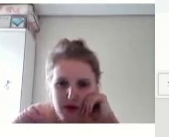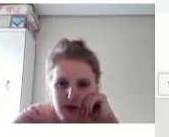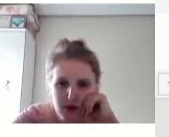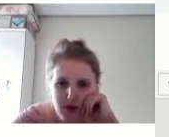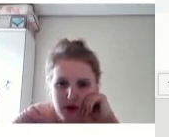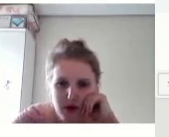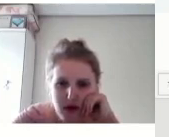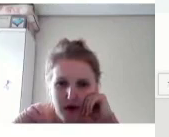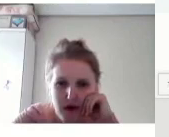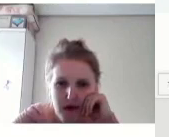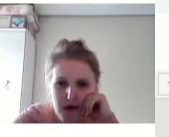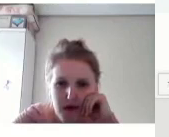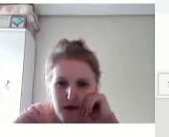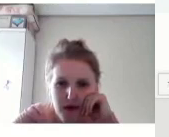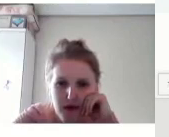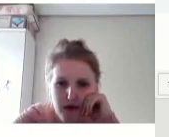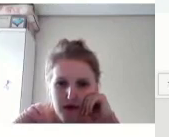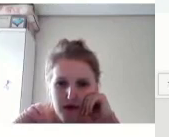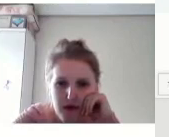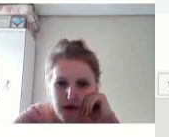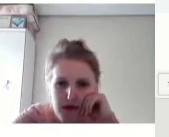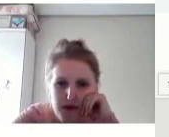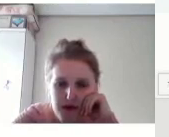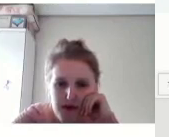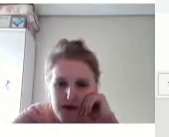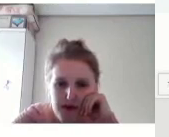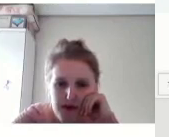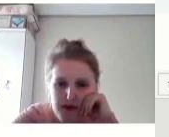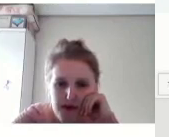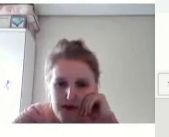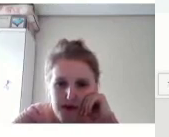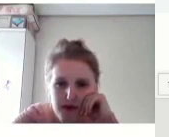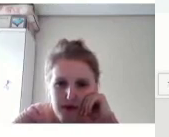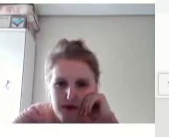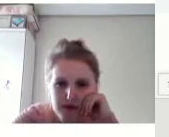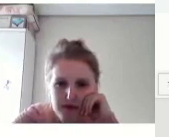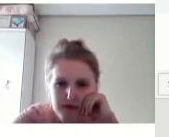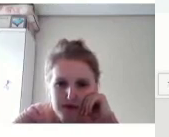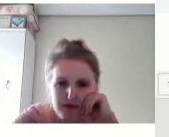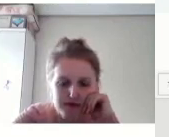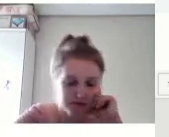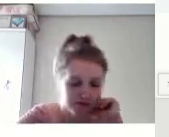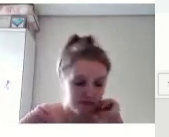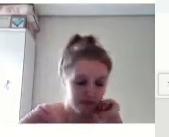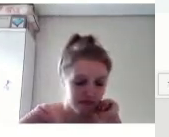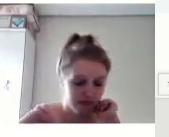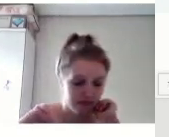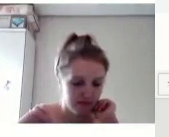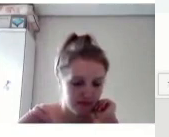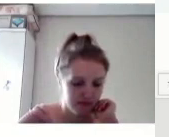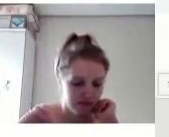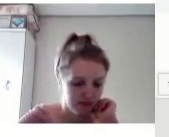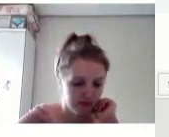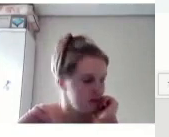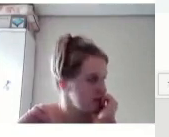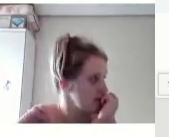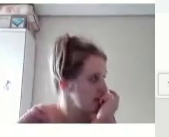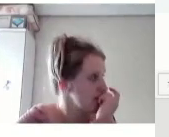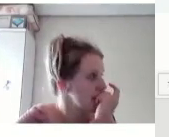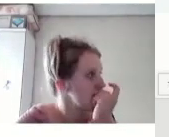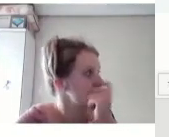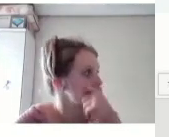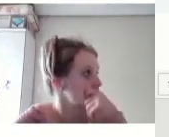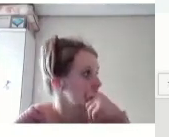coordenadas generalizadas, né, é o que a gente chama em mecânica clássica de parênteses de Poisson. Explicitamente, parênteses de Poisson da quantidade A com